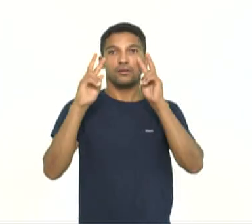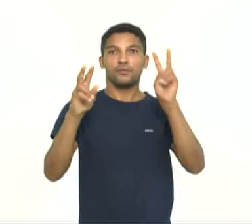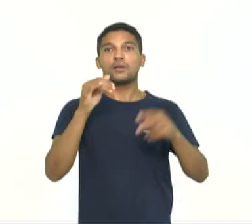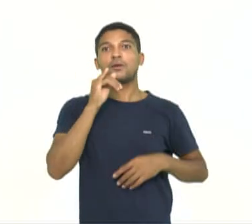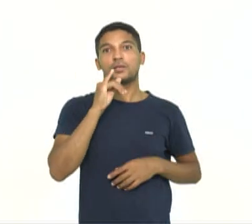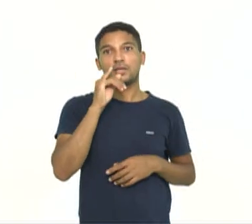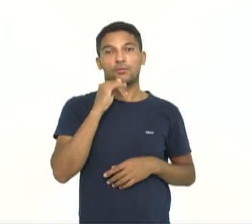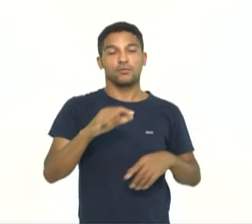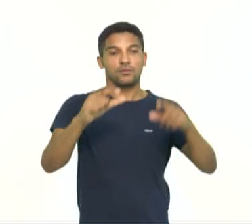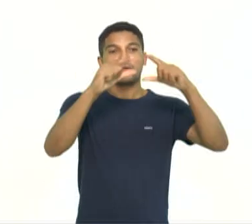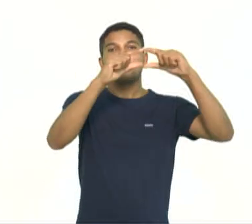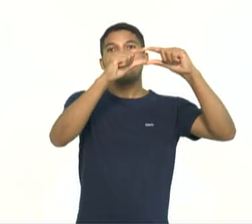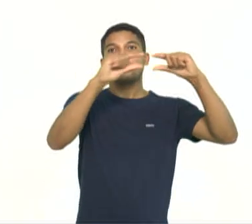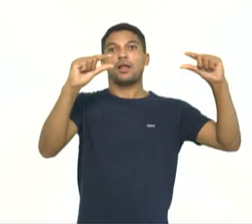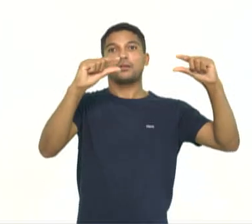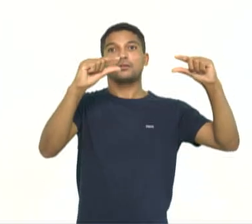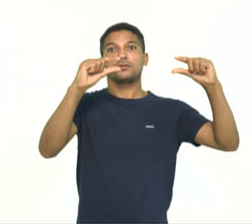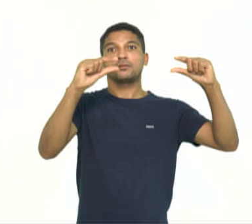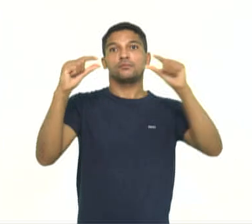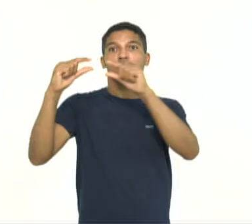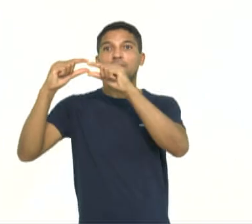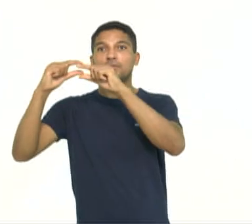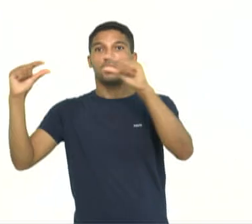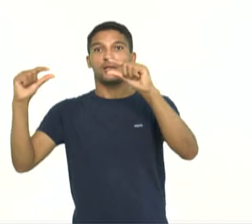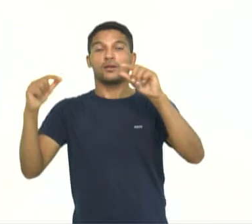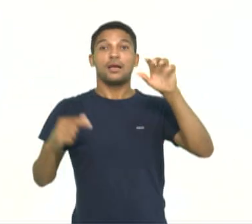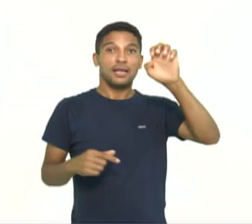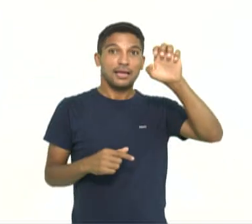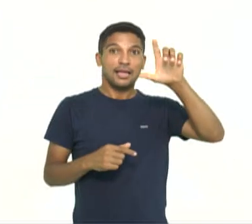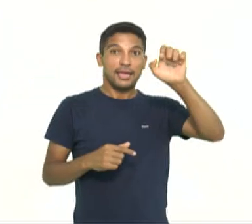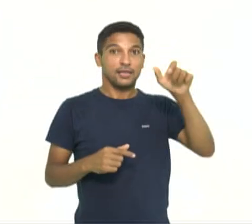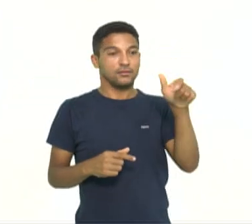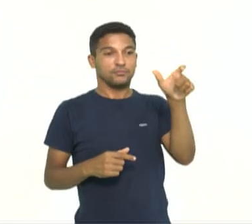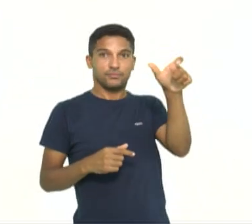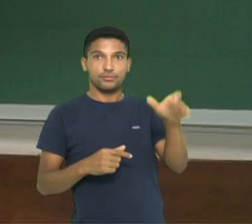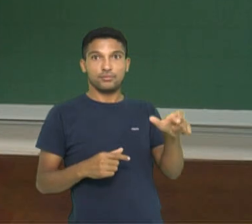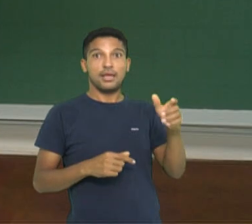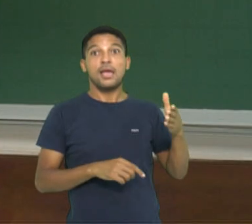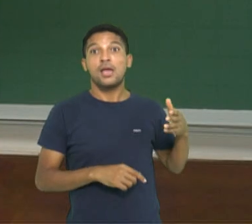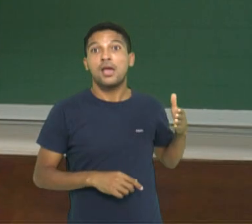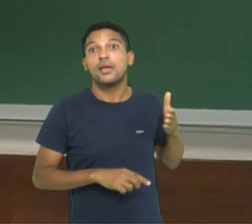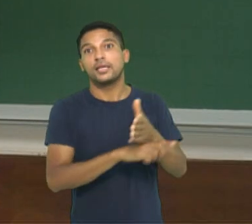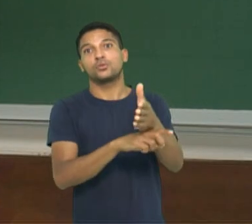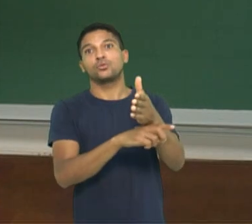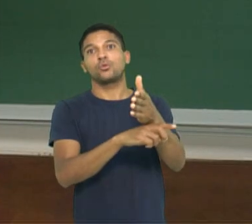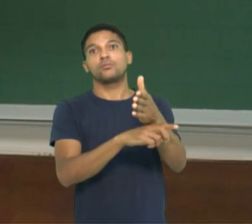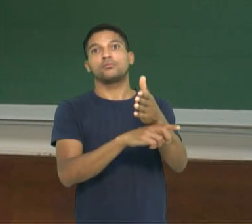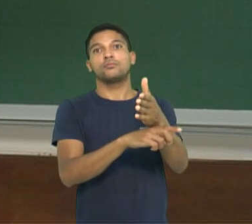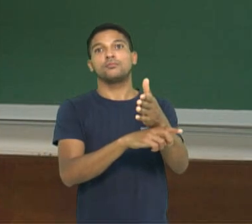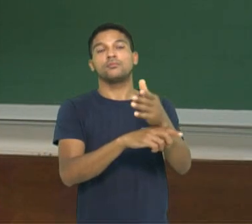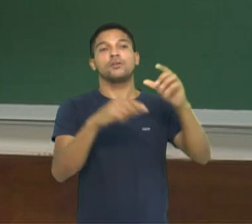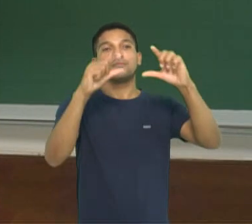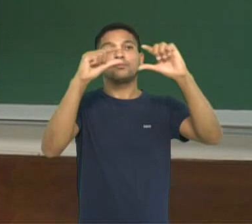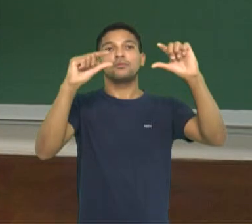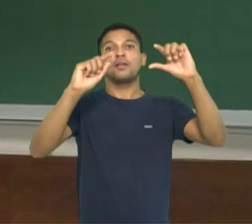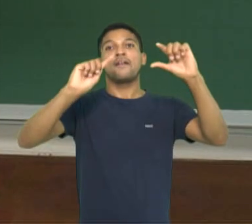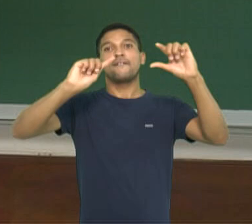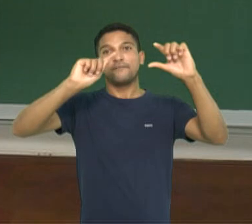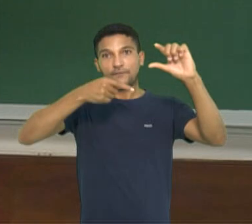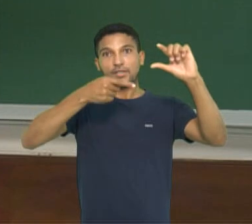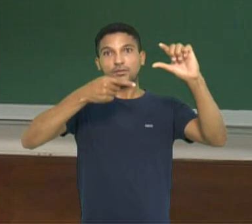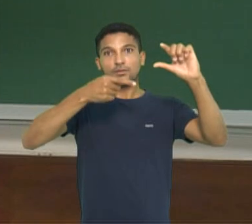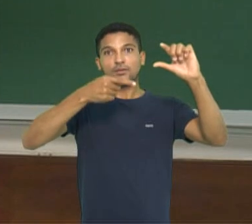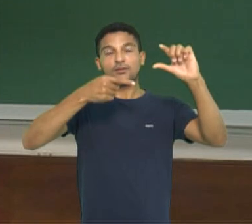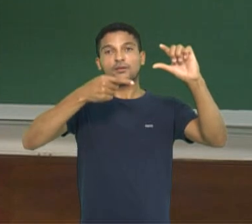ele entrou, vírgula, sentou-se, ponto. Né? Eu não fiz ali uma conjunção e no meio para dizer assim,